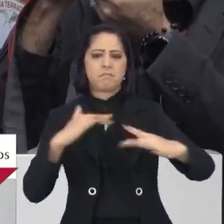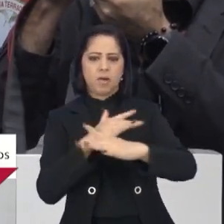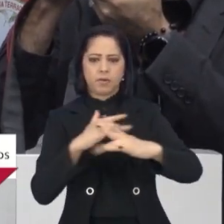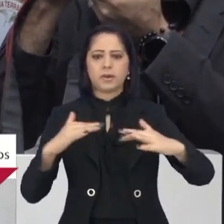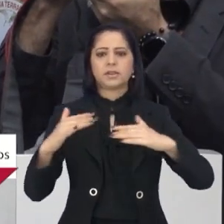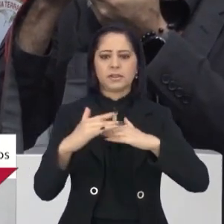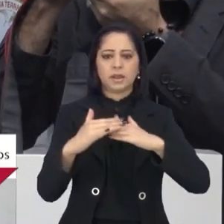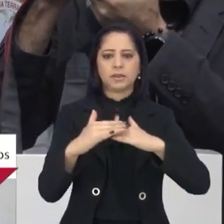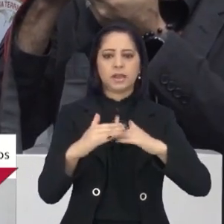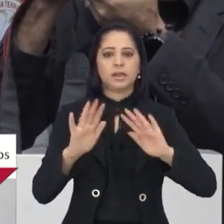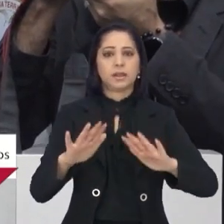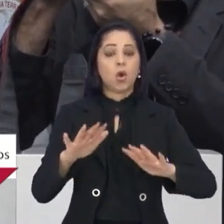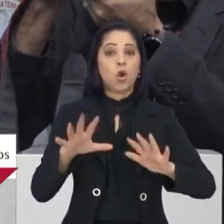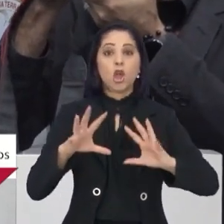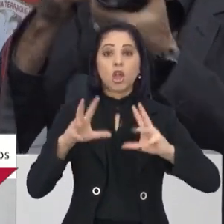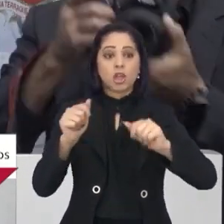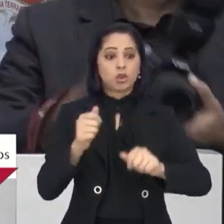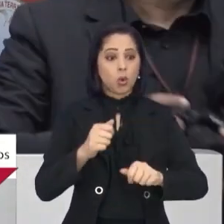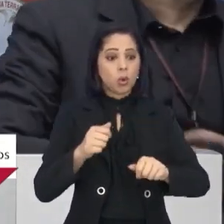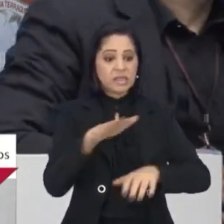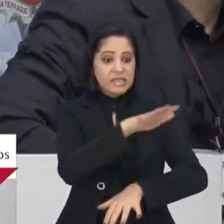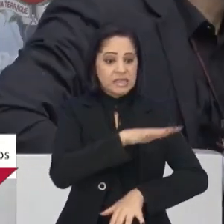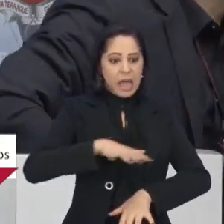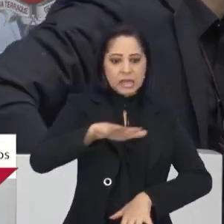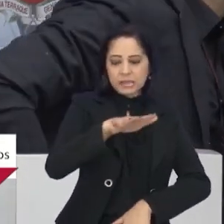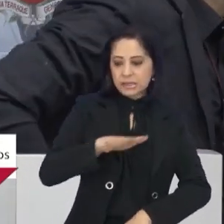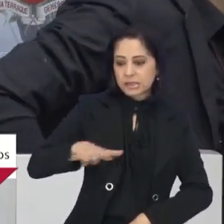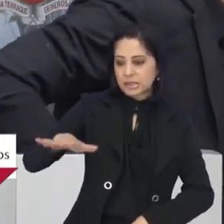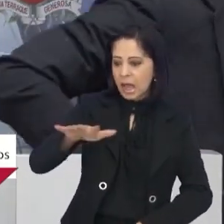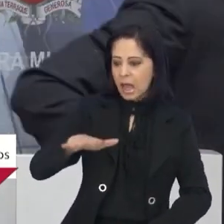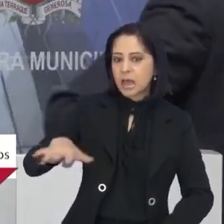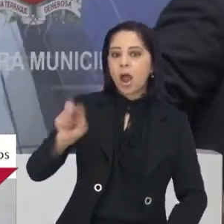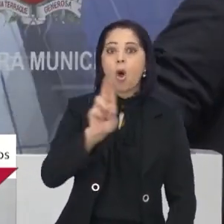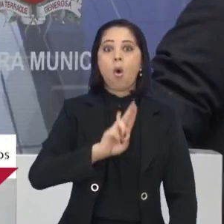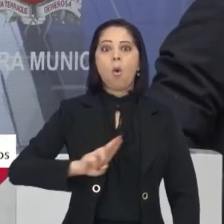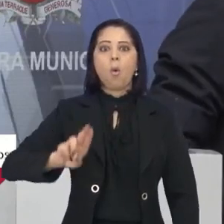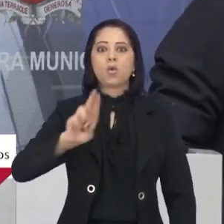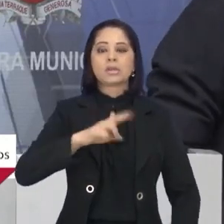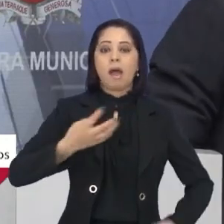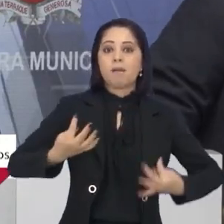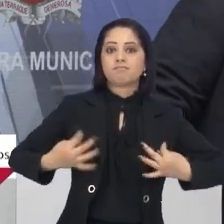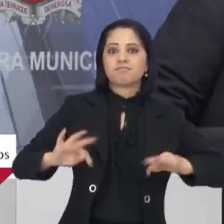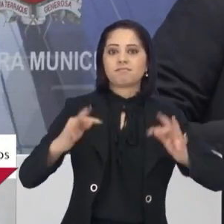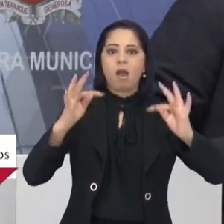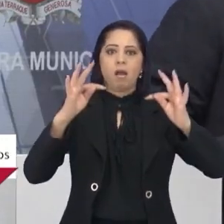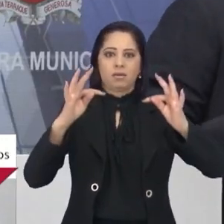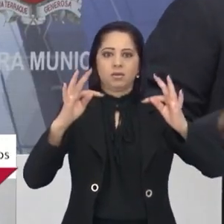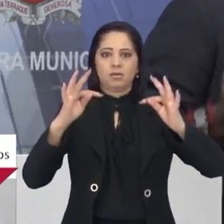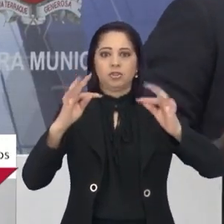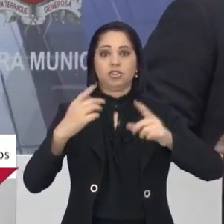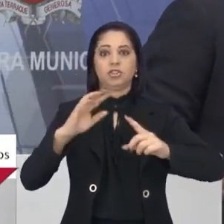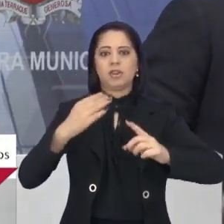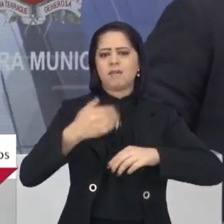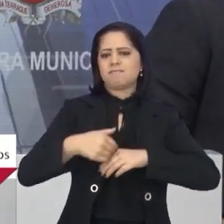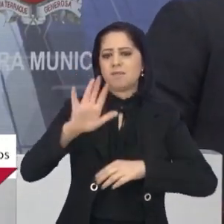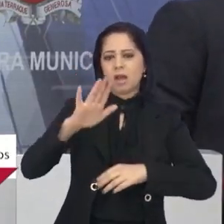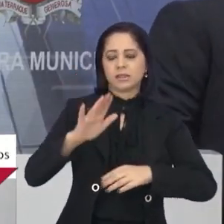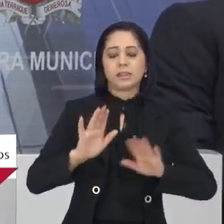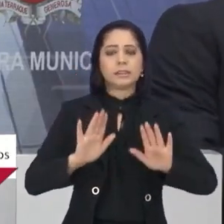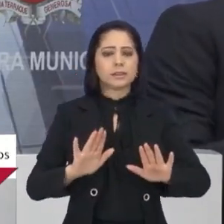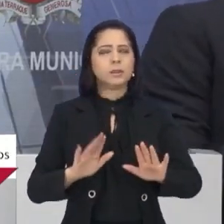trânsito quer dizer em todas as áreas é possível que a gente possa se utilizar cada vez mais e quando a gente trata da questão de planejamento e o